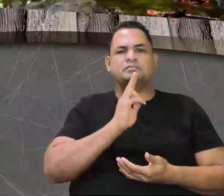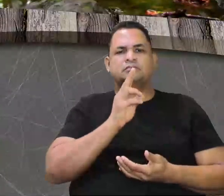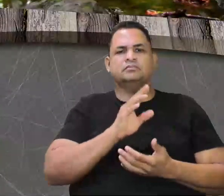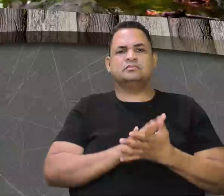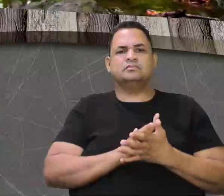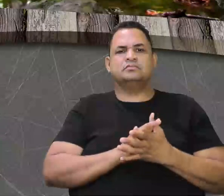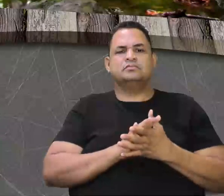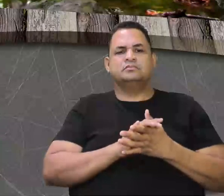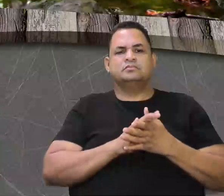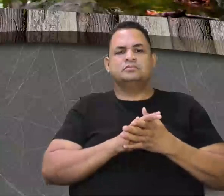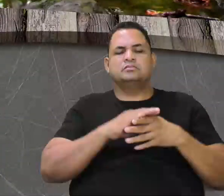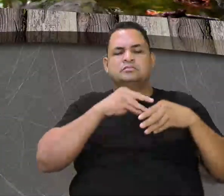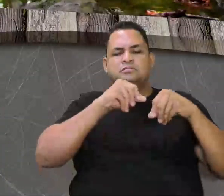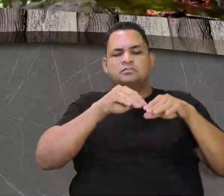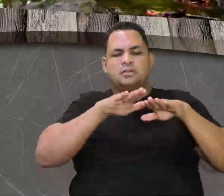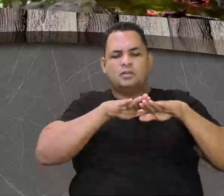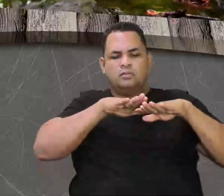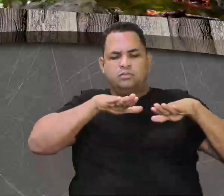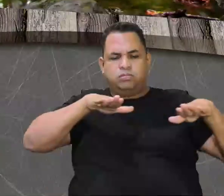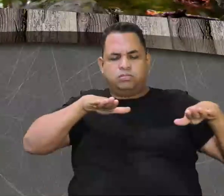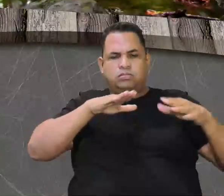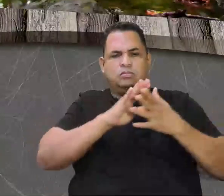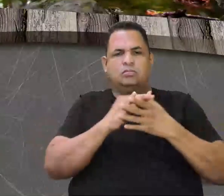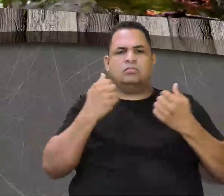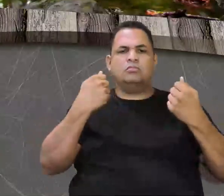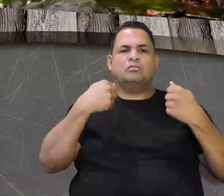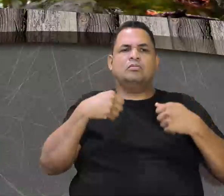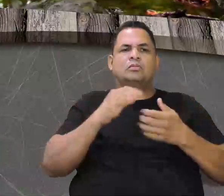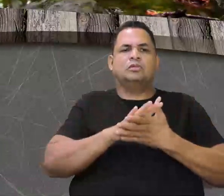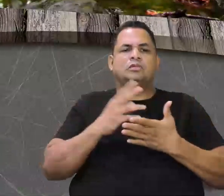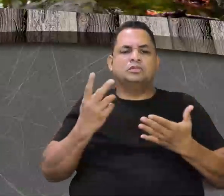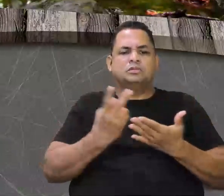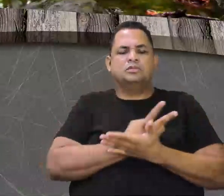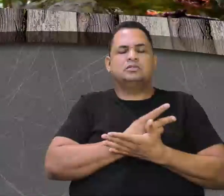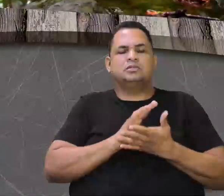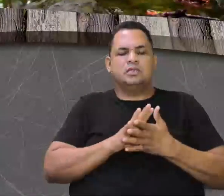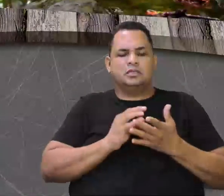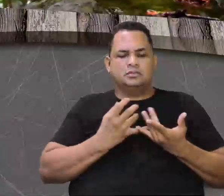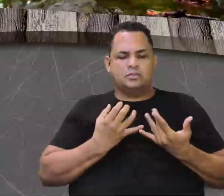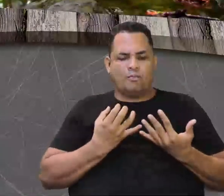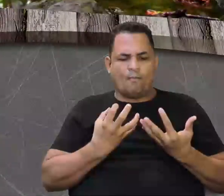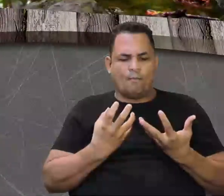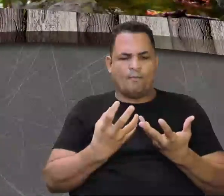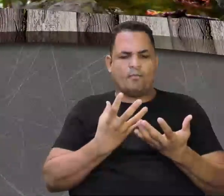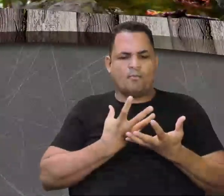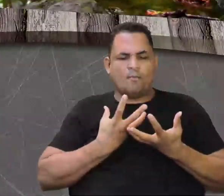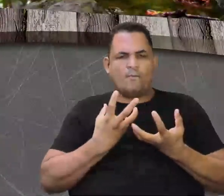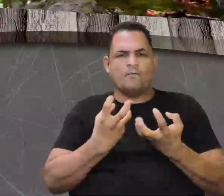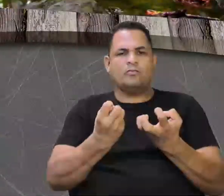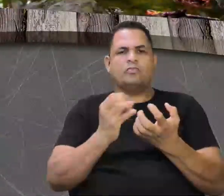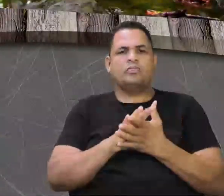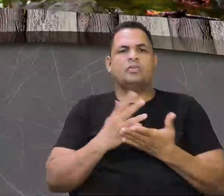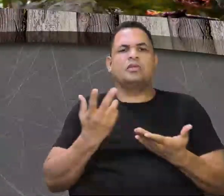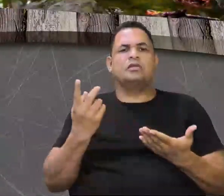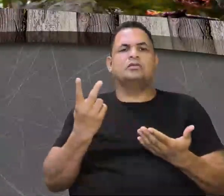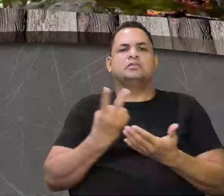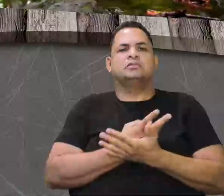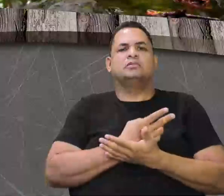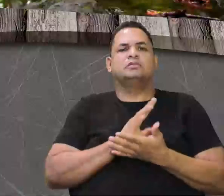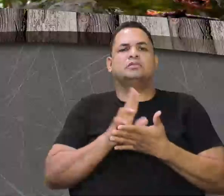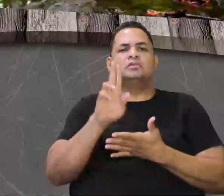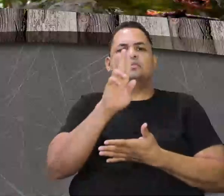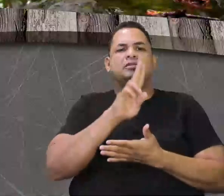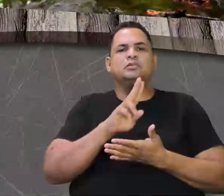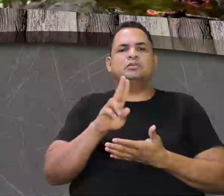de erosão, tá? Que podem ocasionar desertificação, são várias situações provocadas pelo